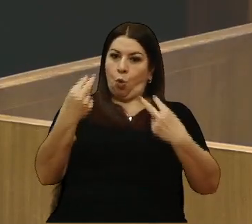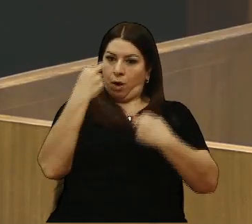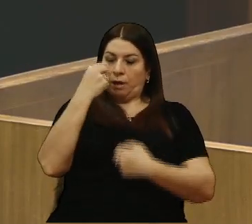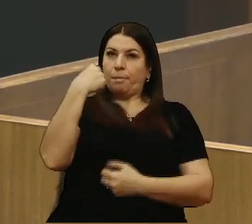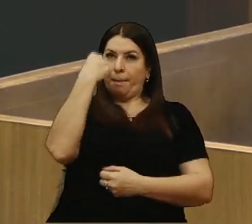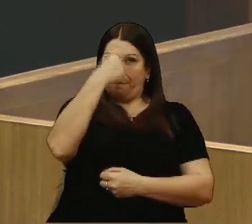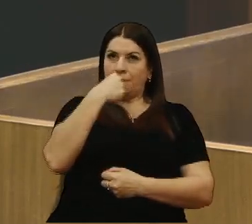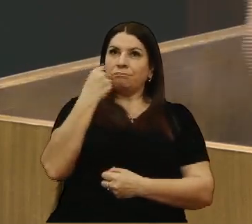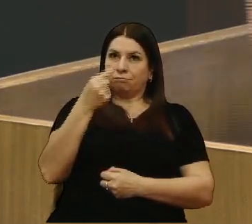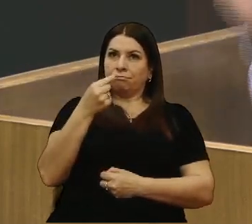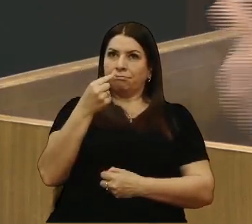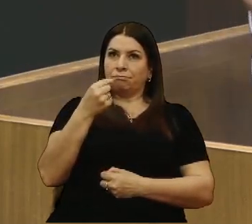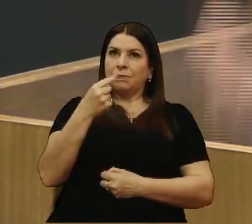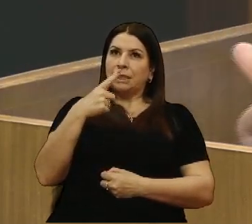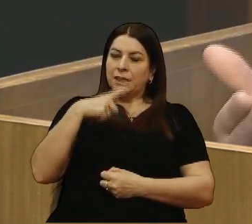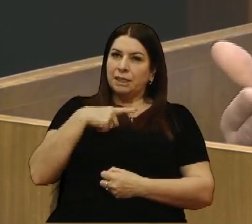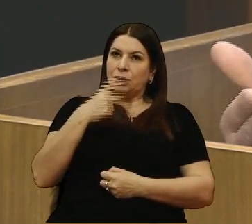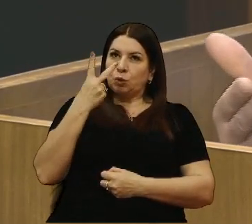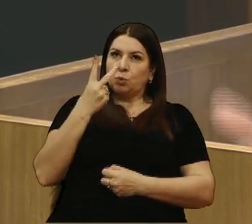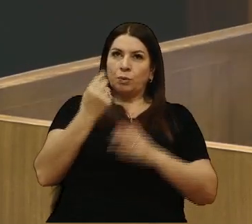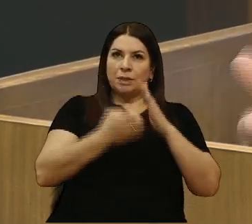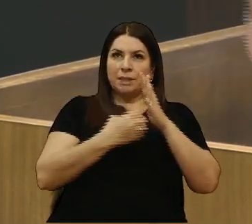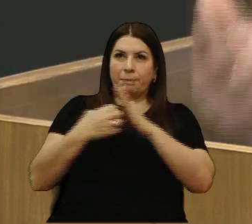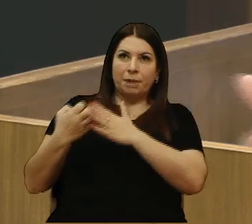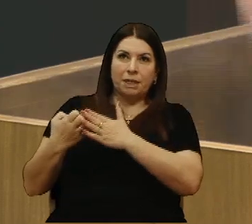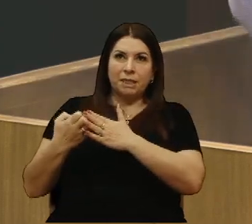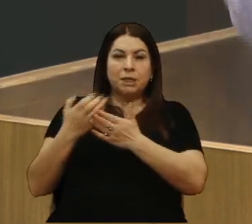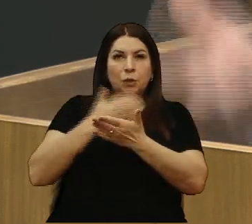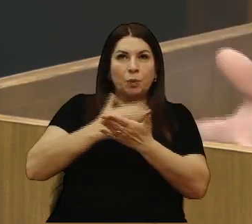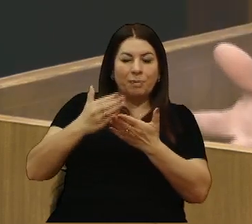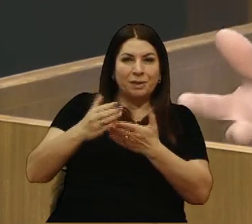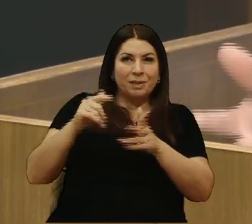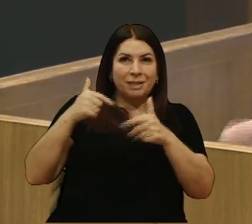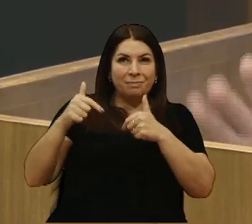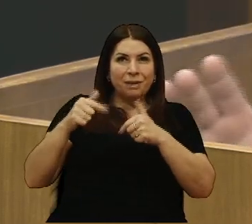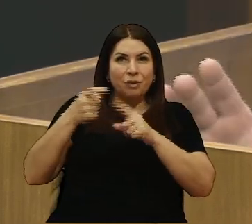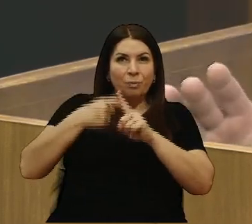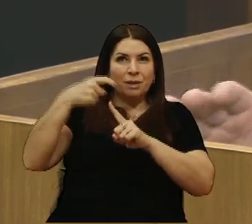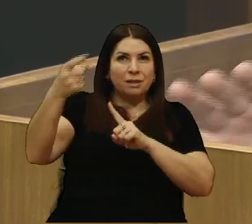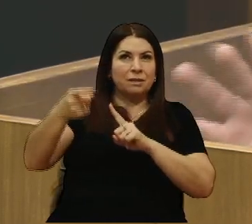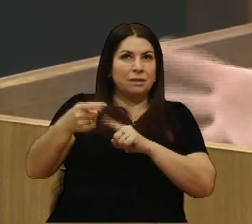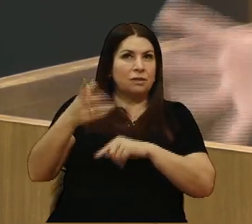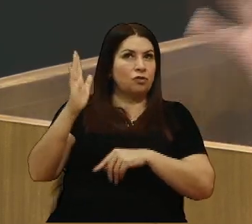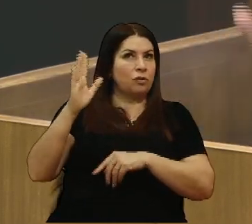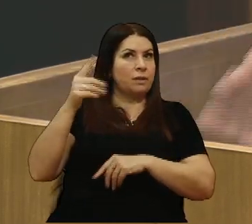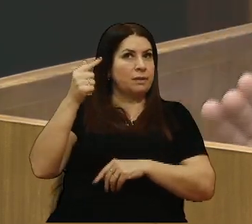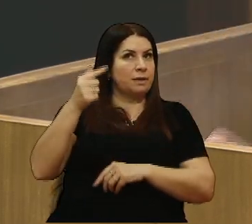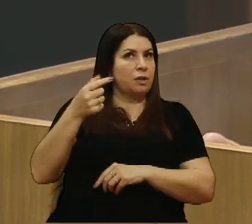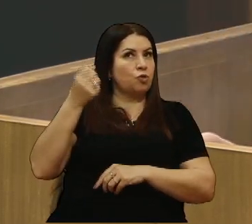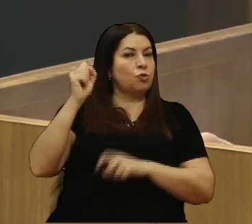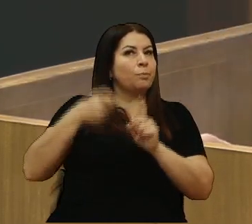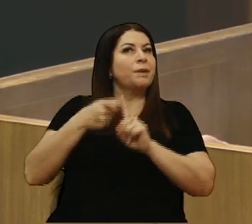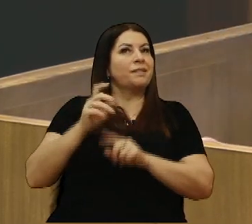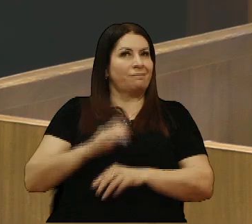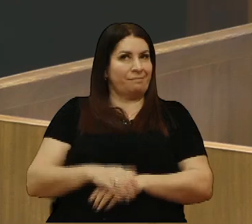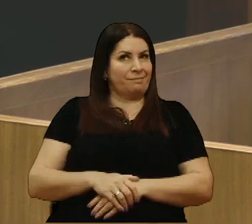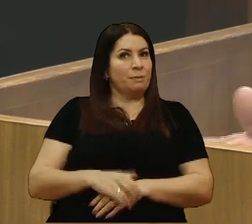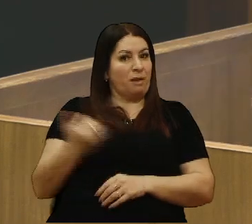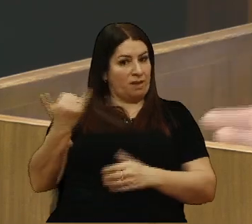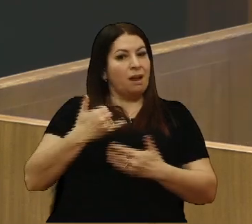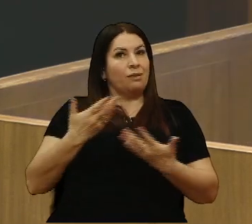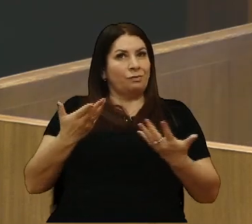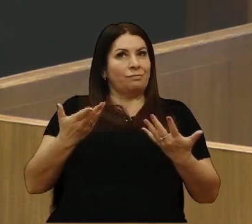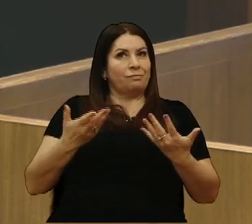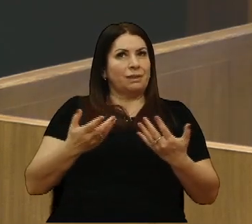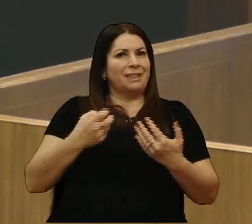cara, que ia ter as duas empresas e que iam começar a trabalhar no mês seguinte, isso já faz uns 7, 8 meses mais ou menos. Que